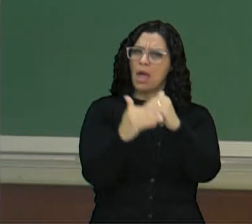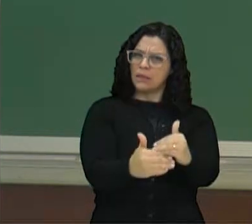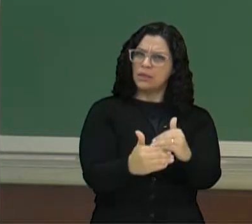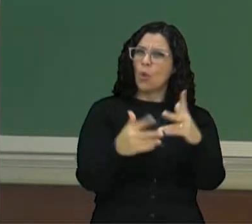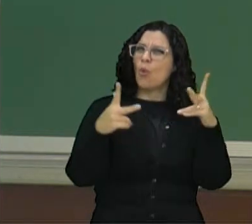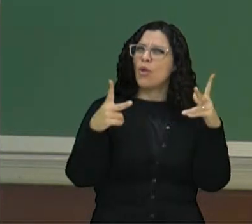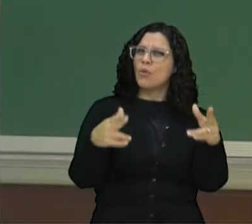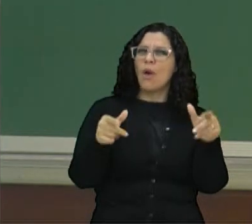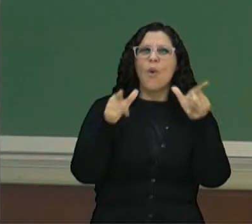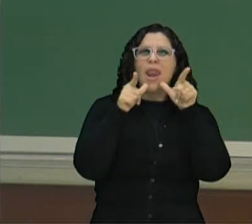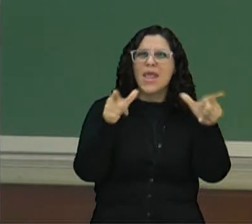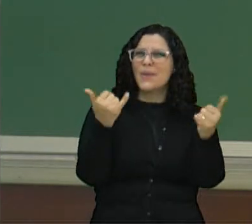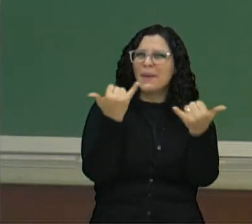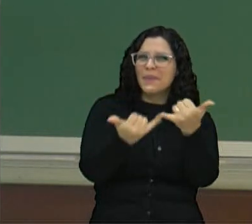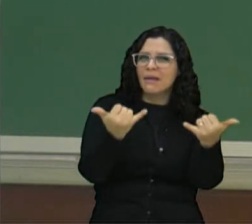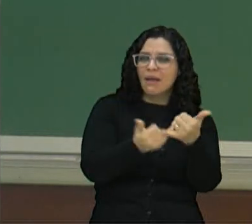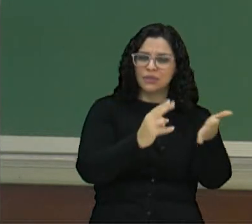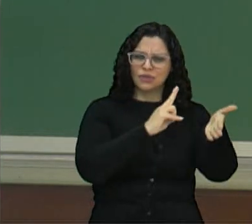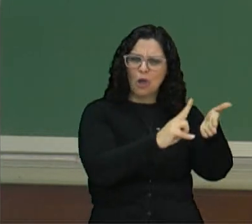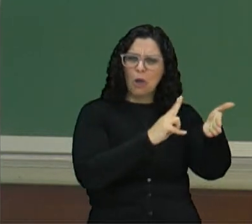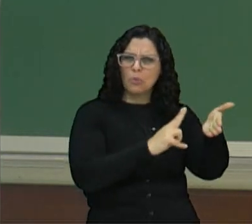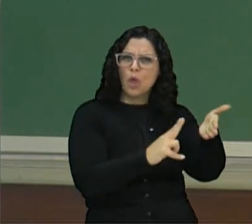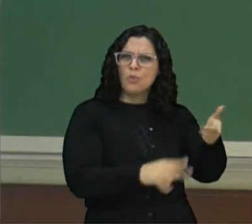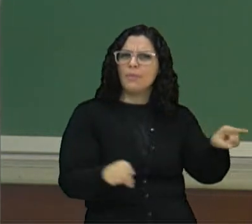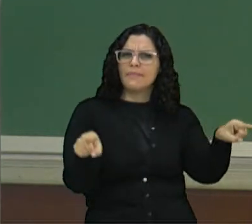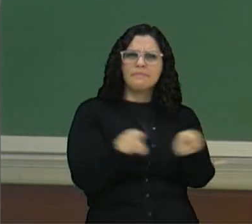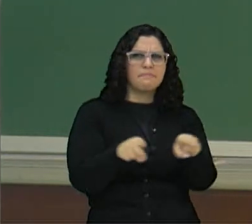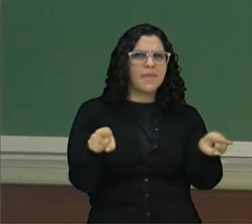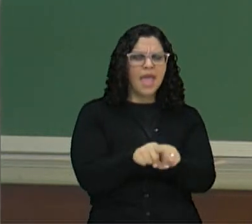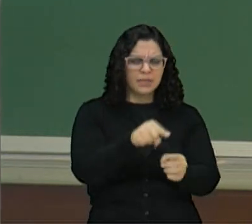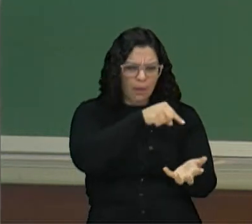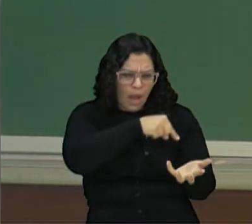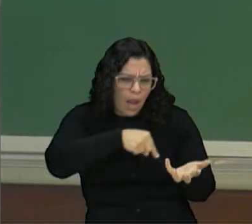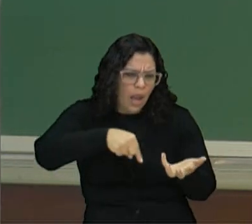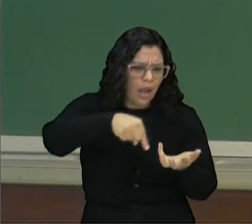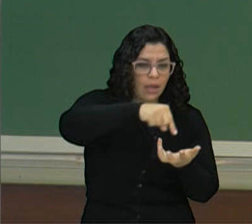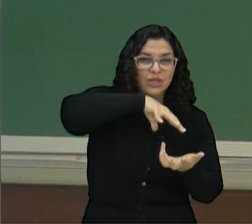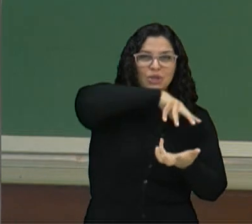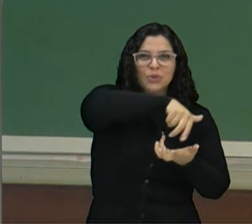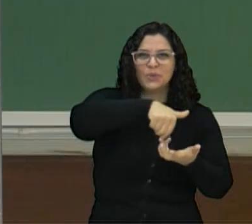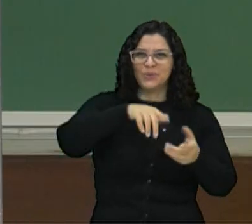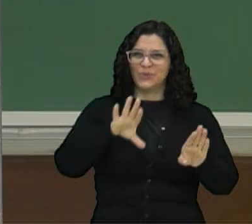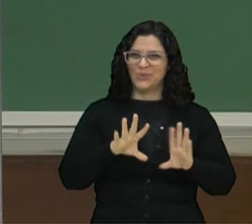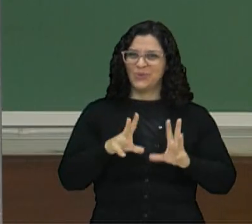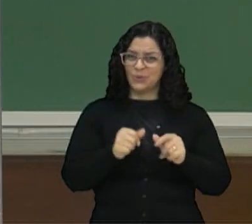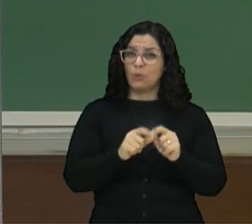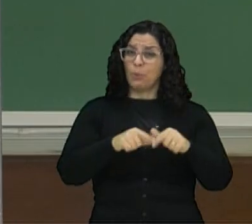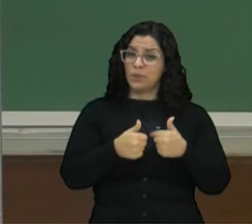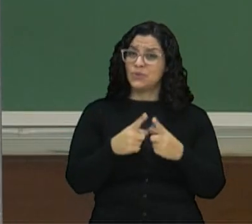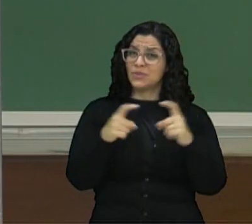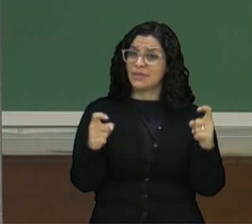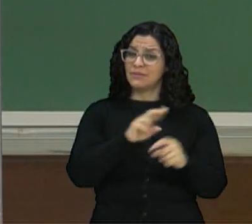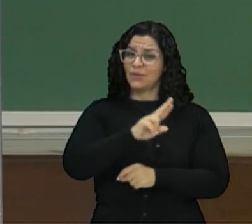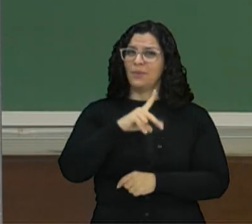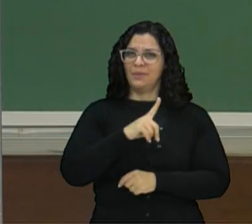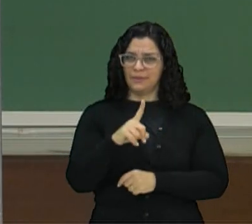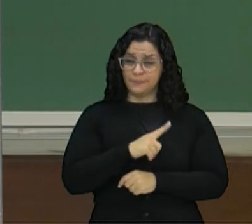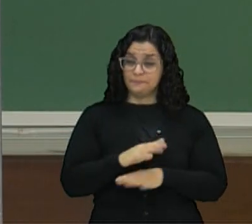foram criadas essas regras e essas normas para a escrita do nome científico. Então,